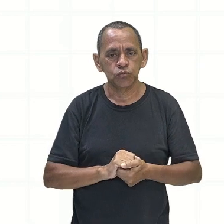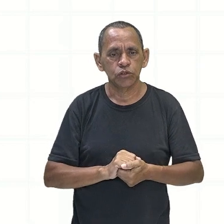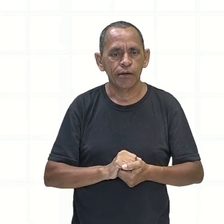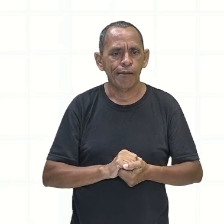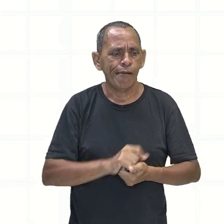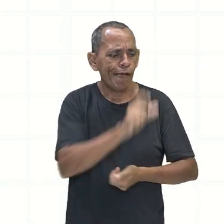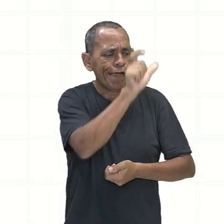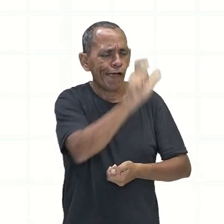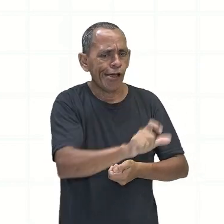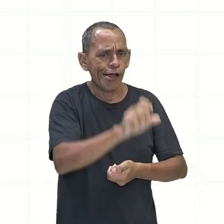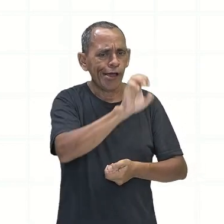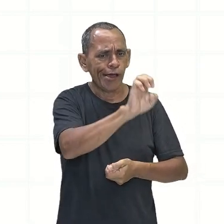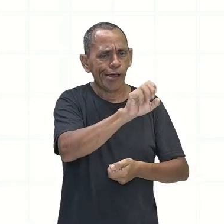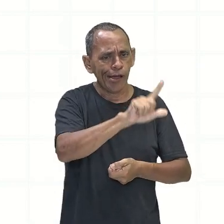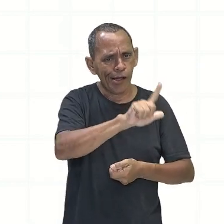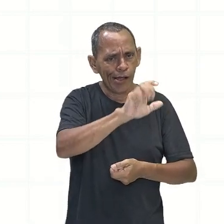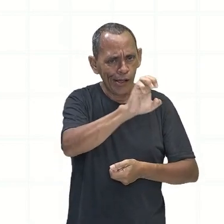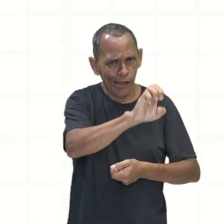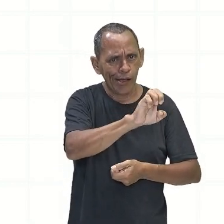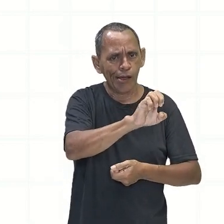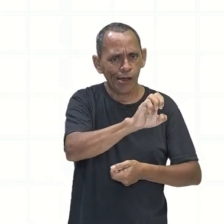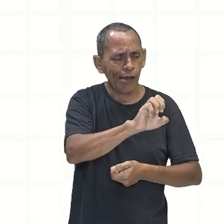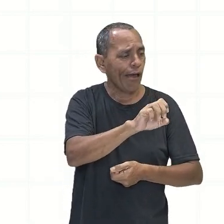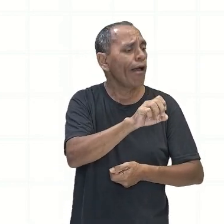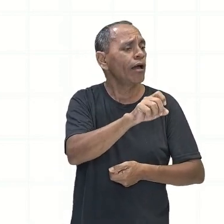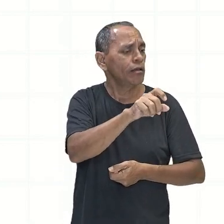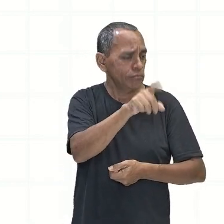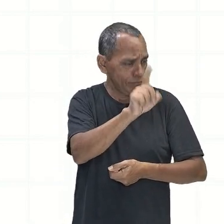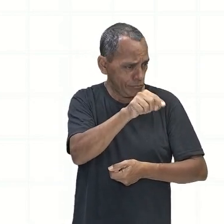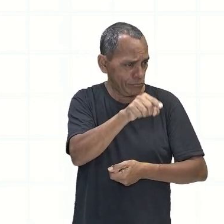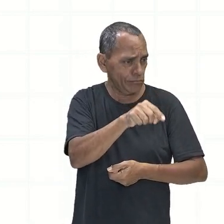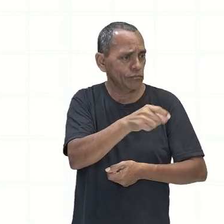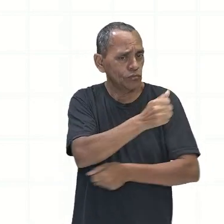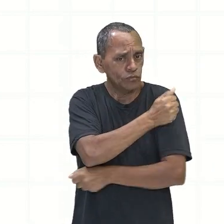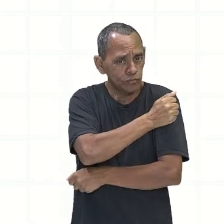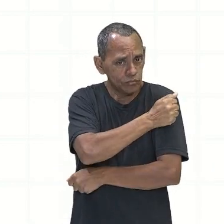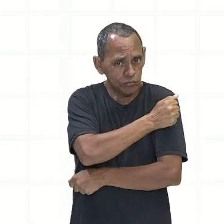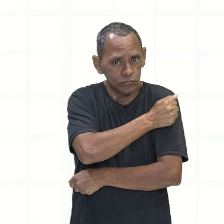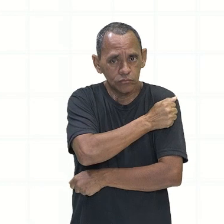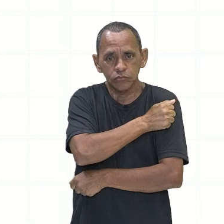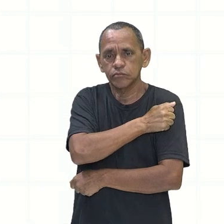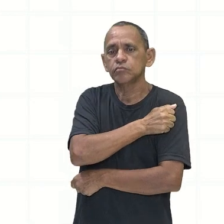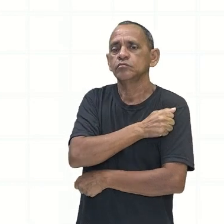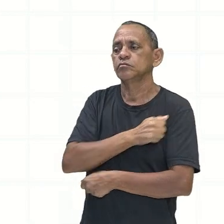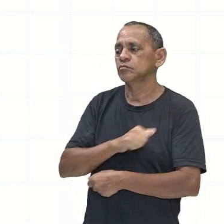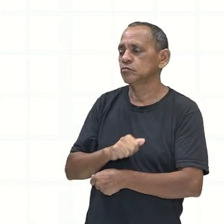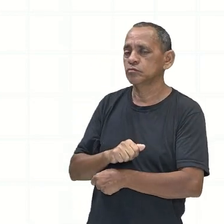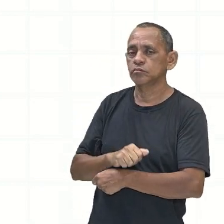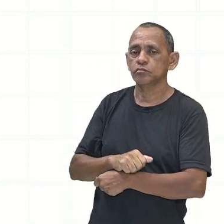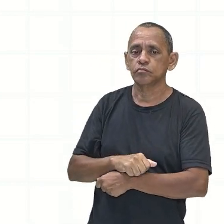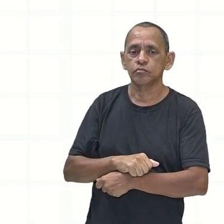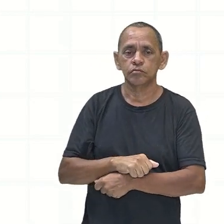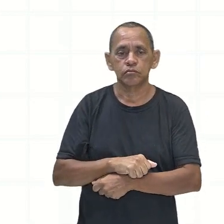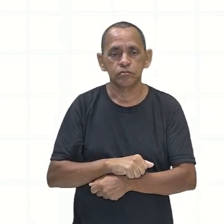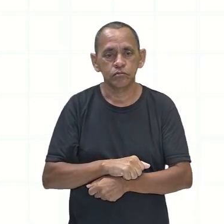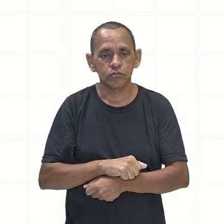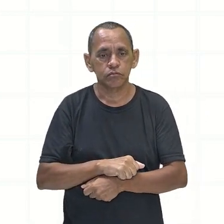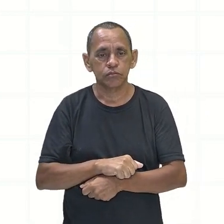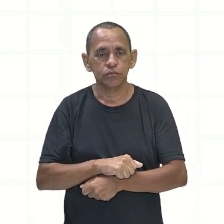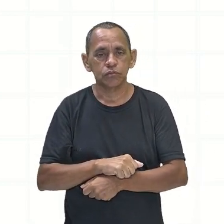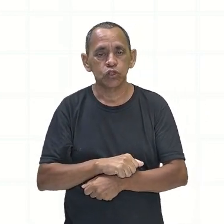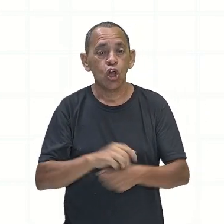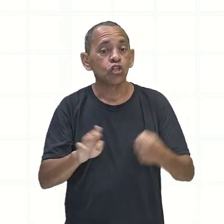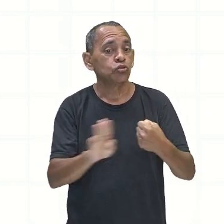Apenas uma forma. Observem aqui, ó, ele é um estudante. A palavra estudante é o substantivo em que ele não